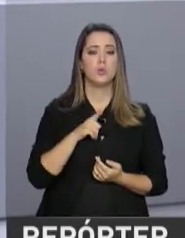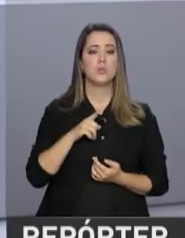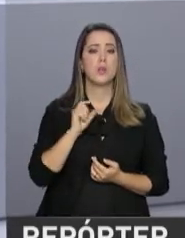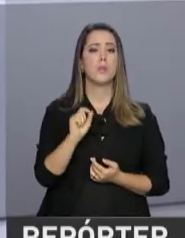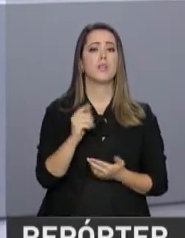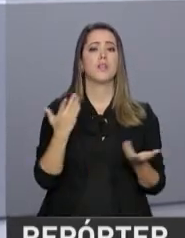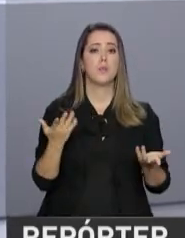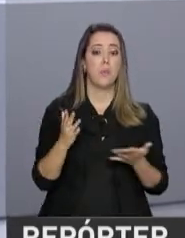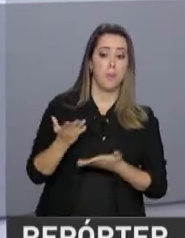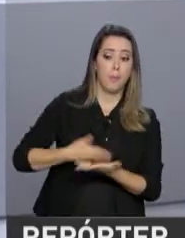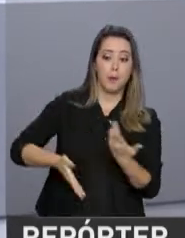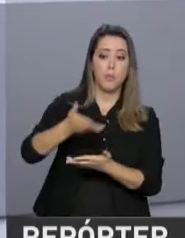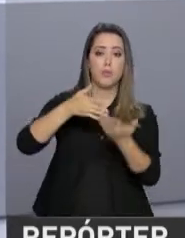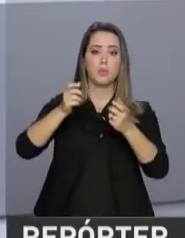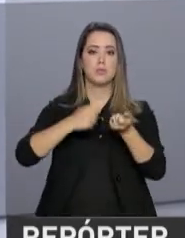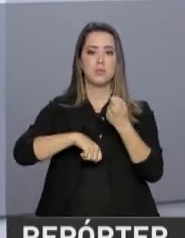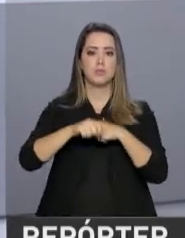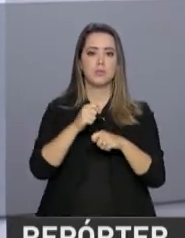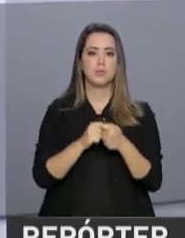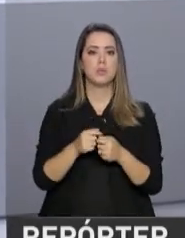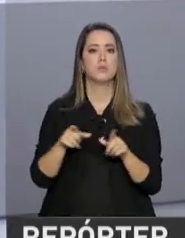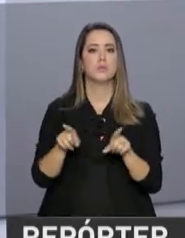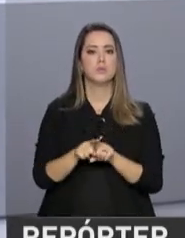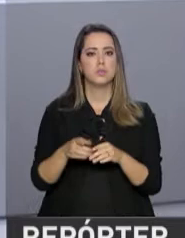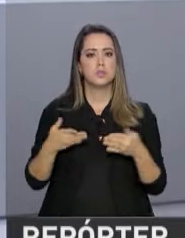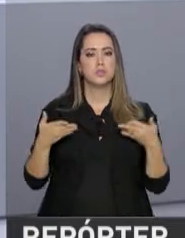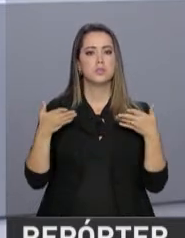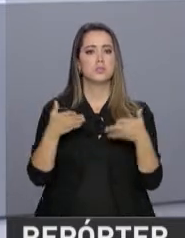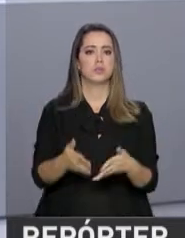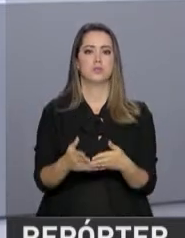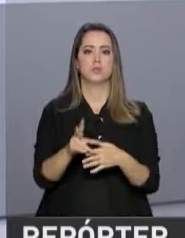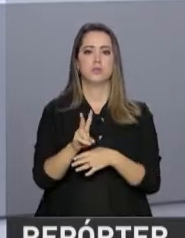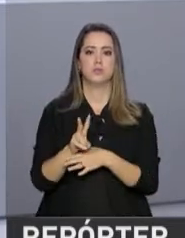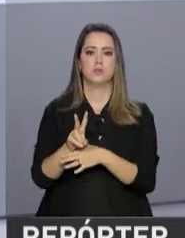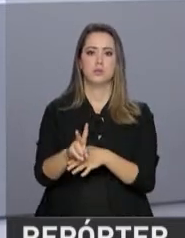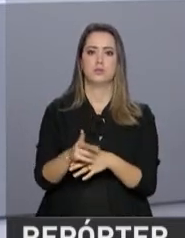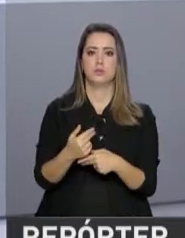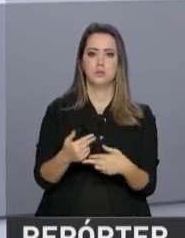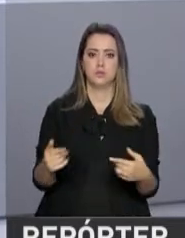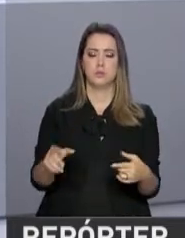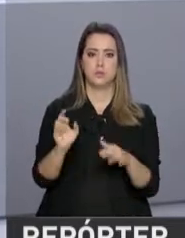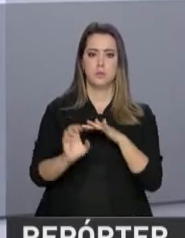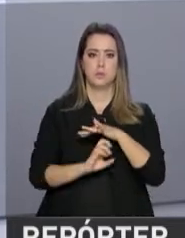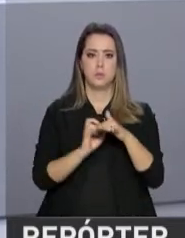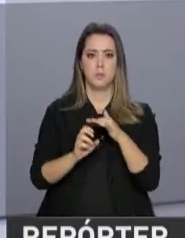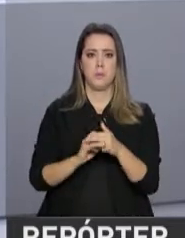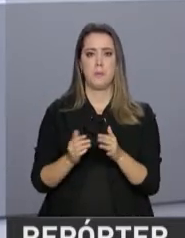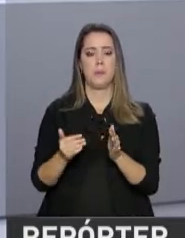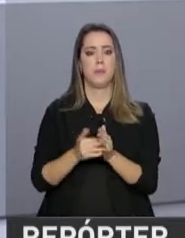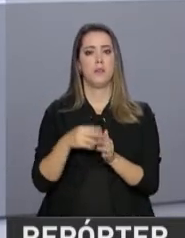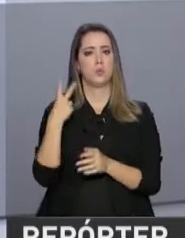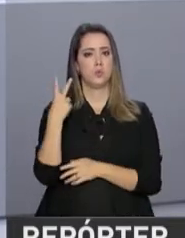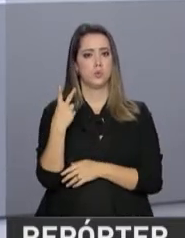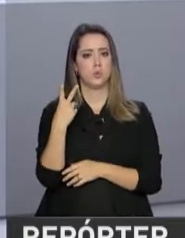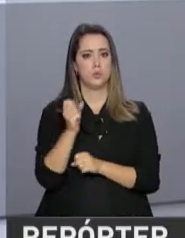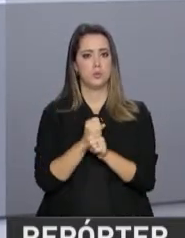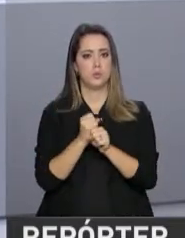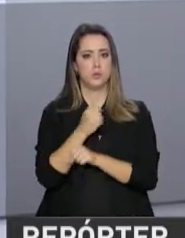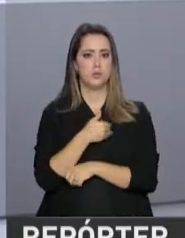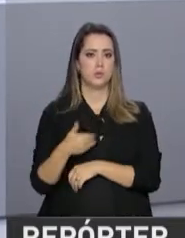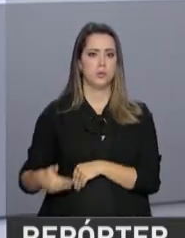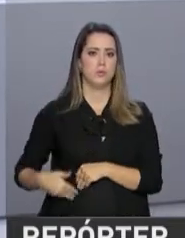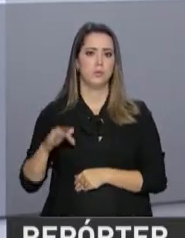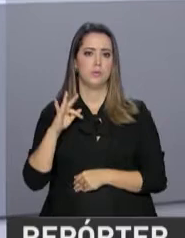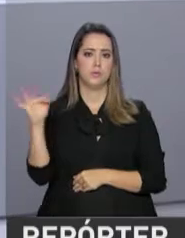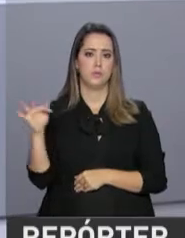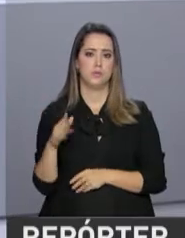movimentar a economia como mais uma forma de acesso ao crédito para produtores e empresários nos últimos dois anos o governo federal